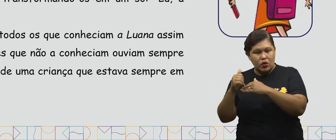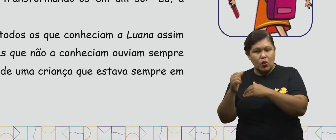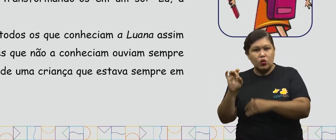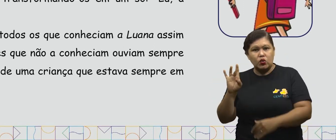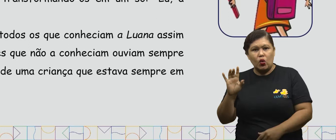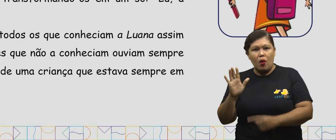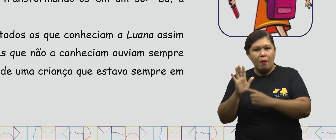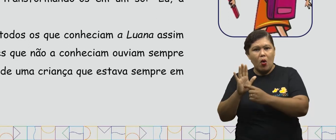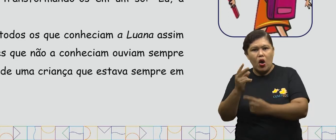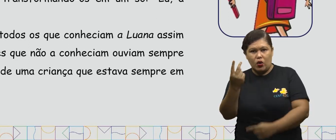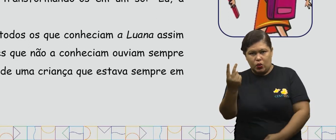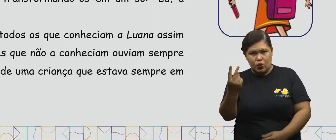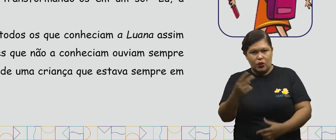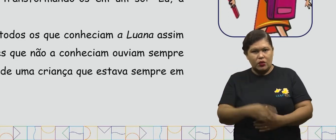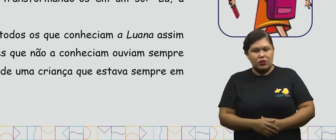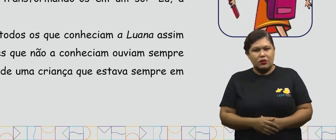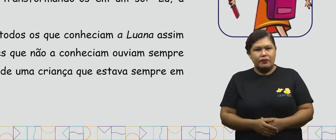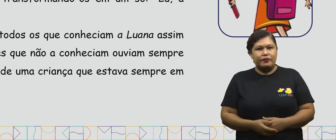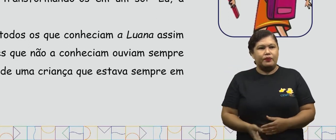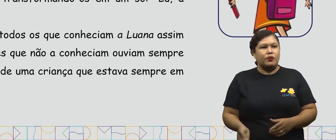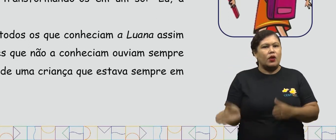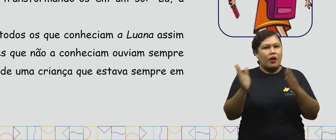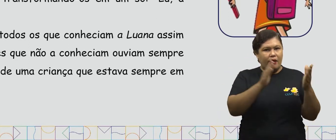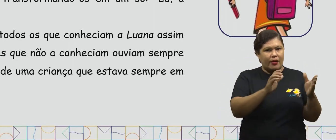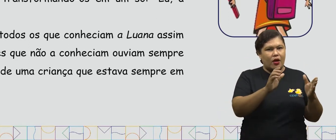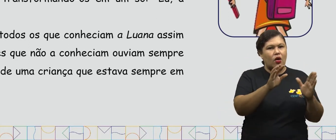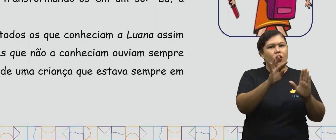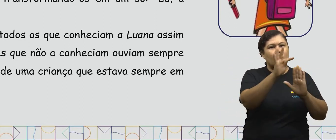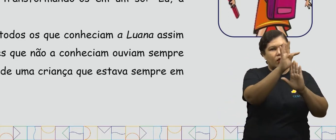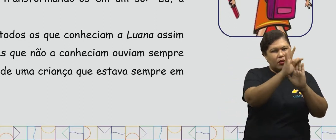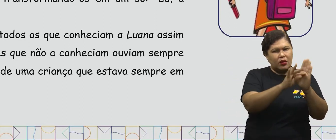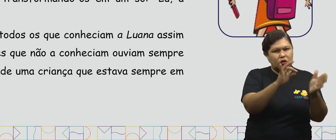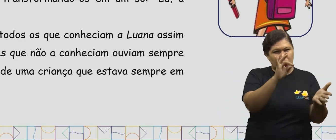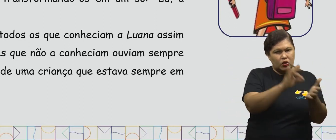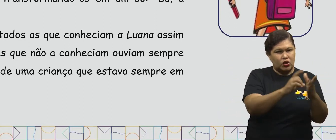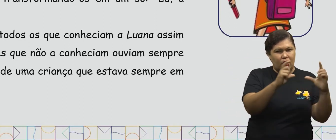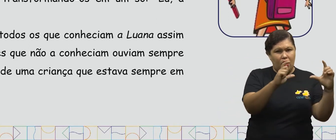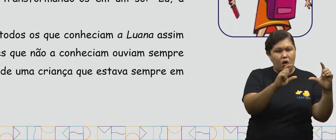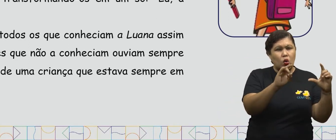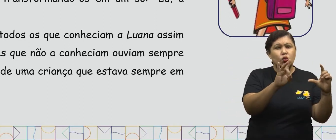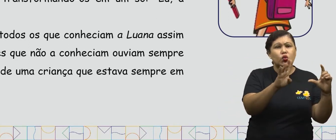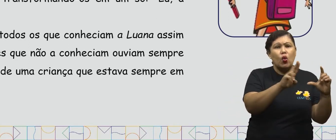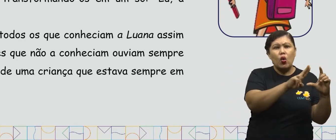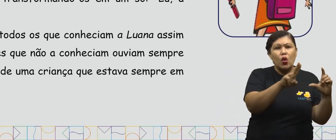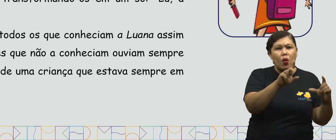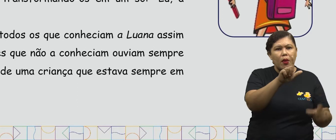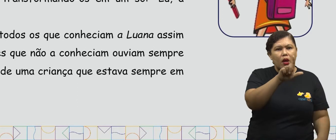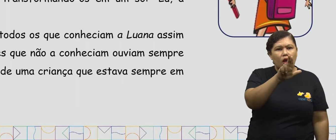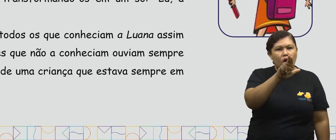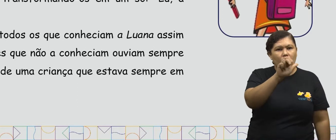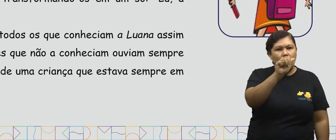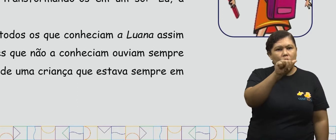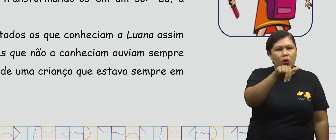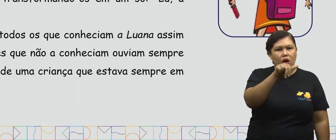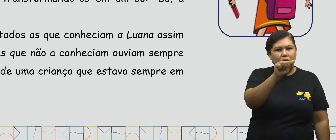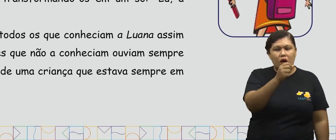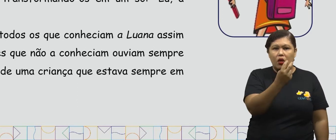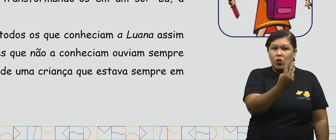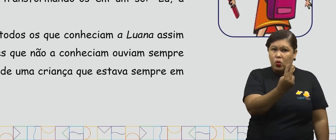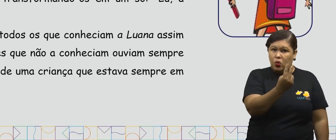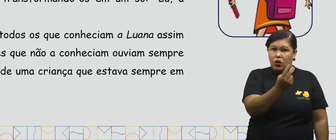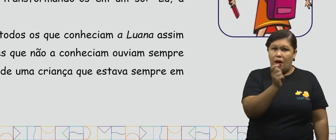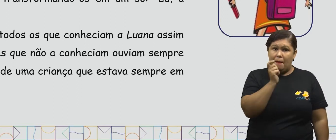aparecem 2 vezes. Em nosso primeiro texto, o texto original, Luana só aparece 2 vezes e